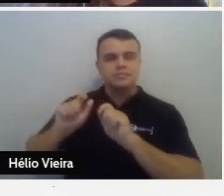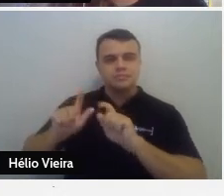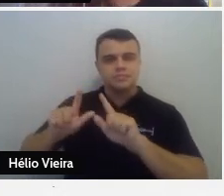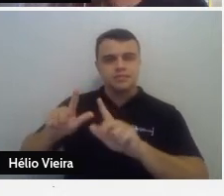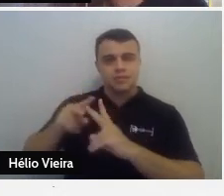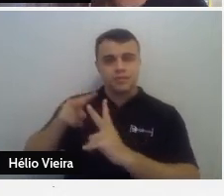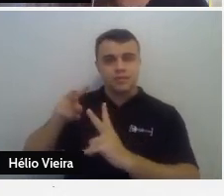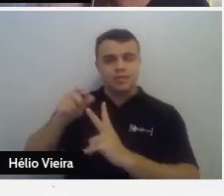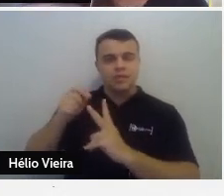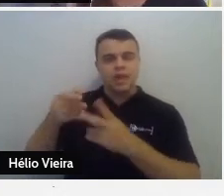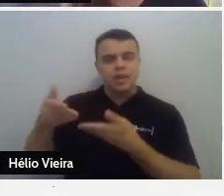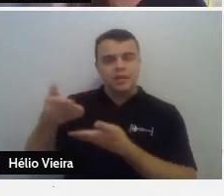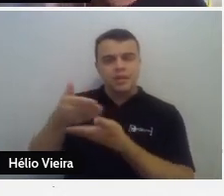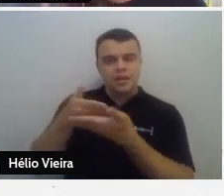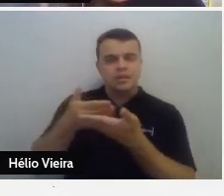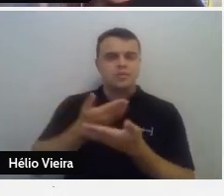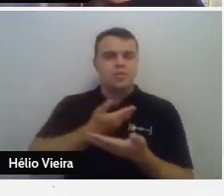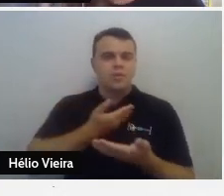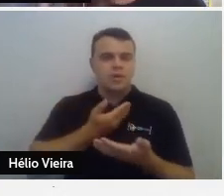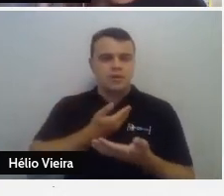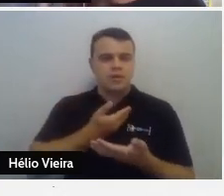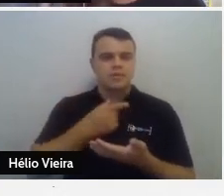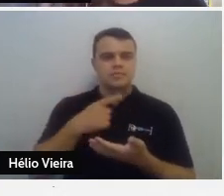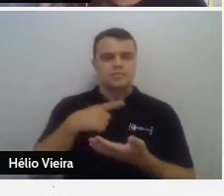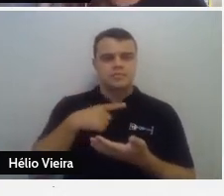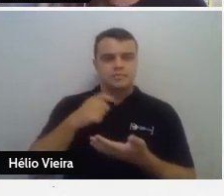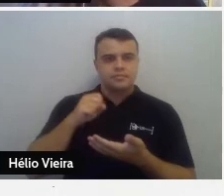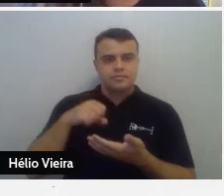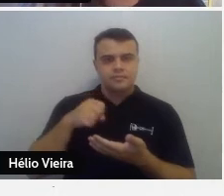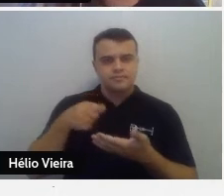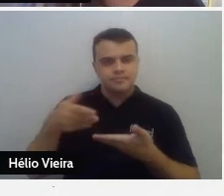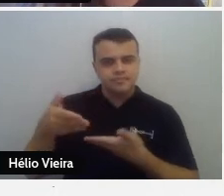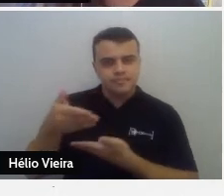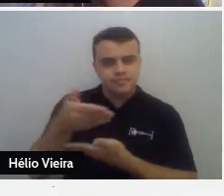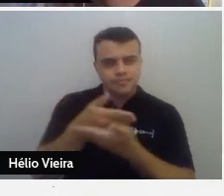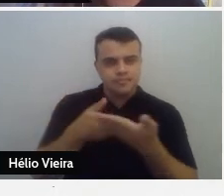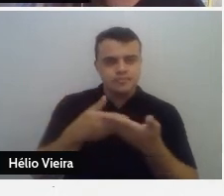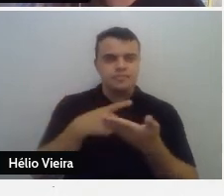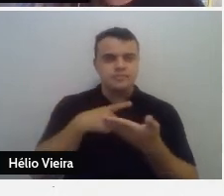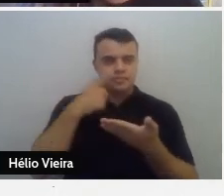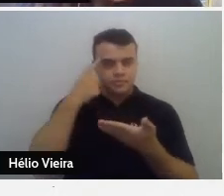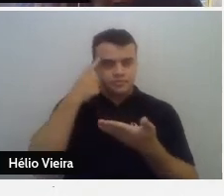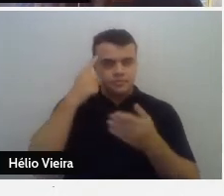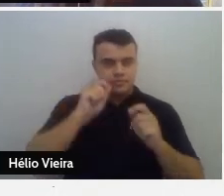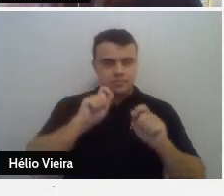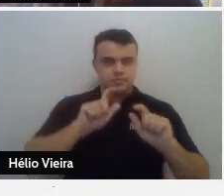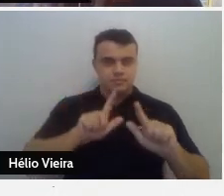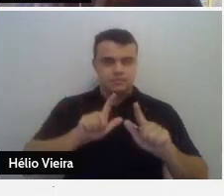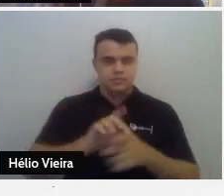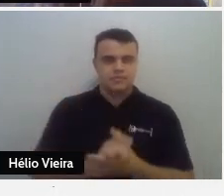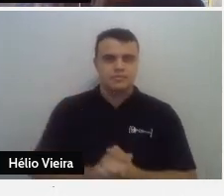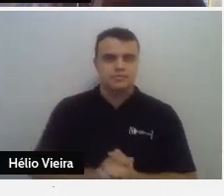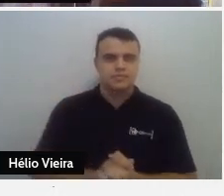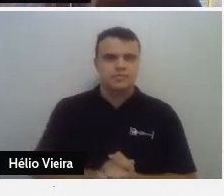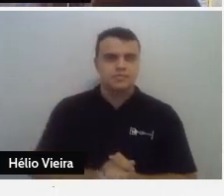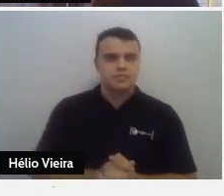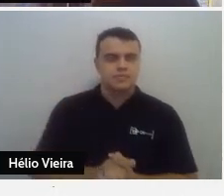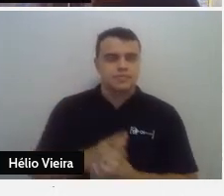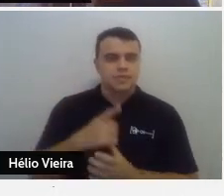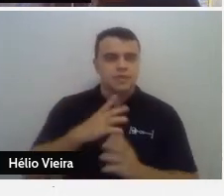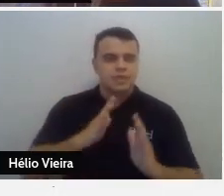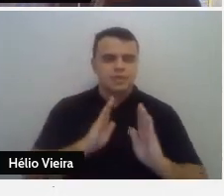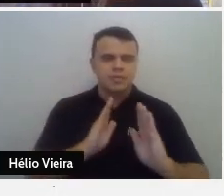vai ter uma interação dos colegas, um compartilhamento dessas imagens, né? Então, vai ter um período